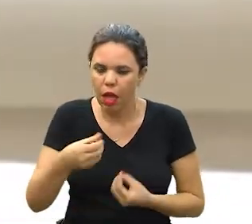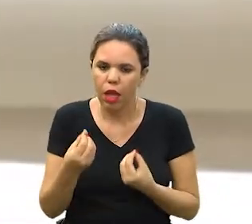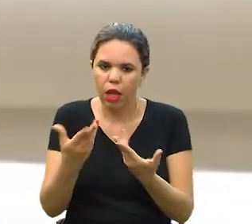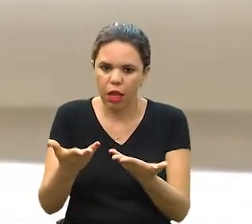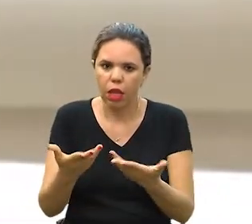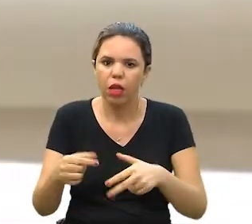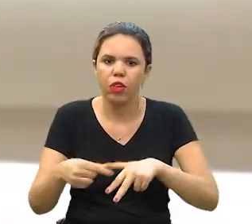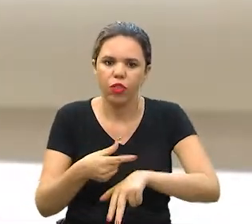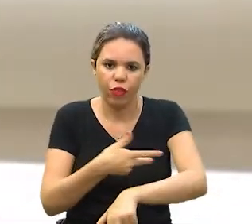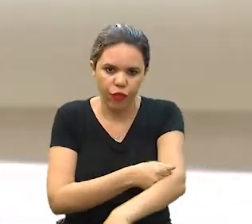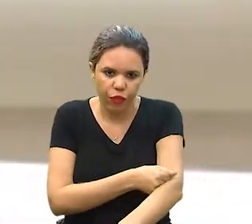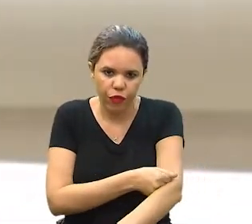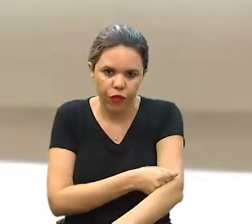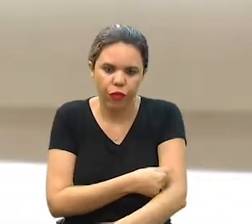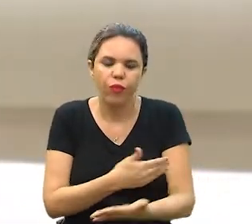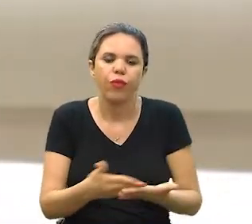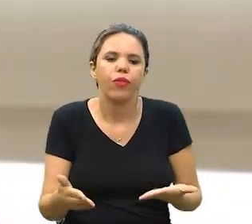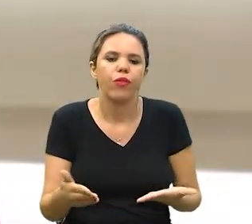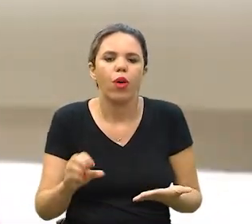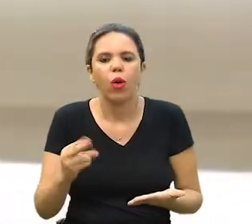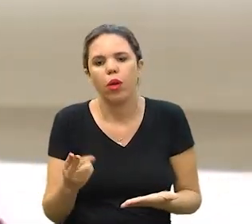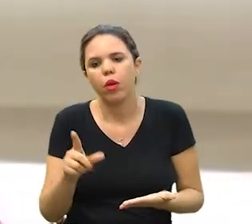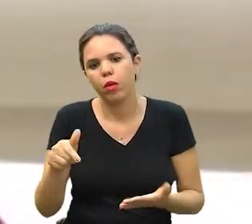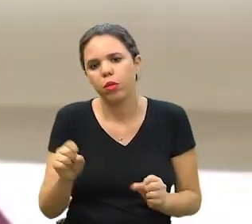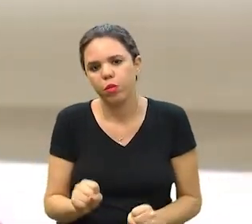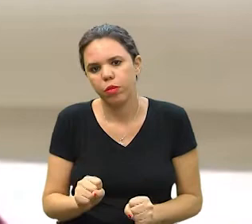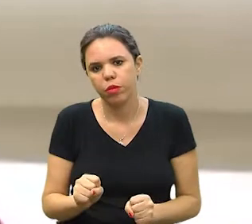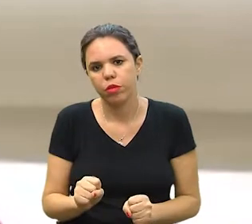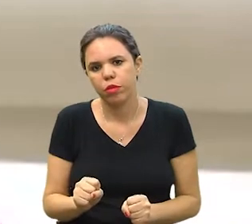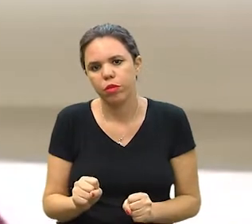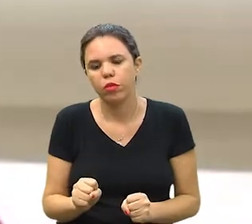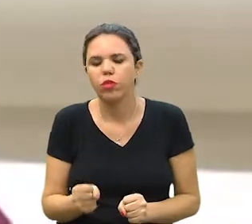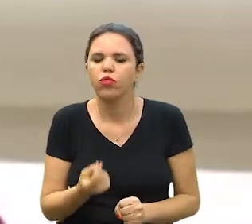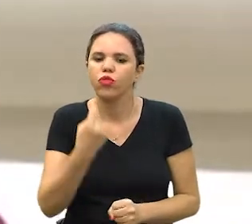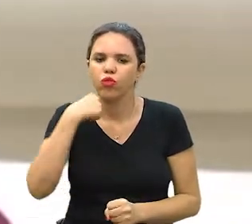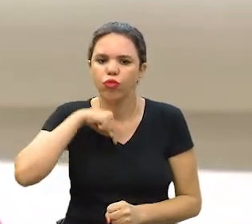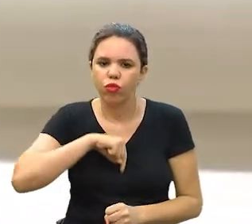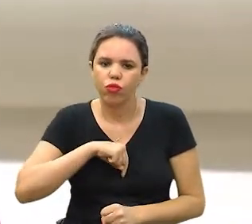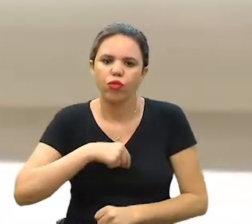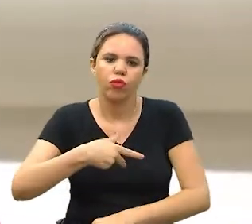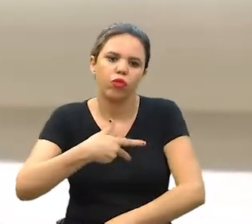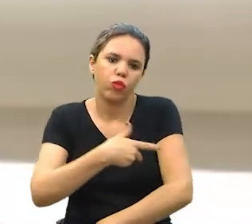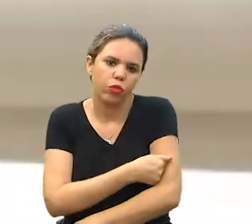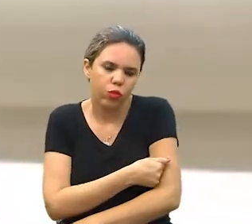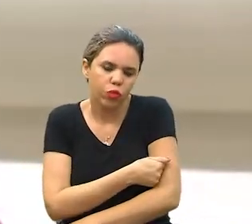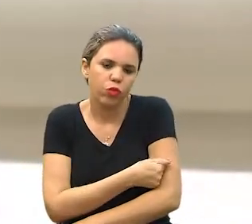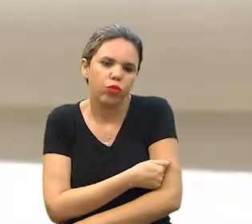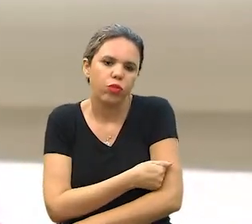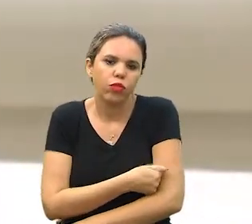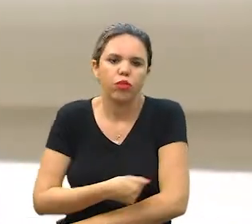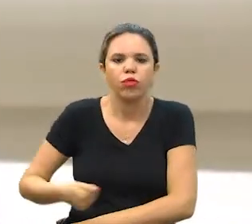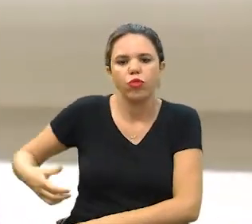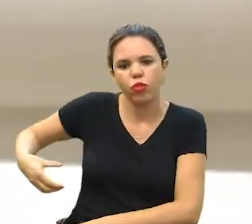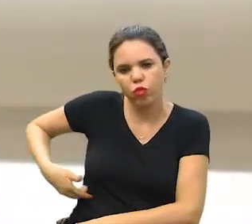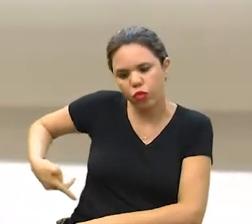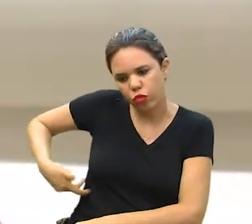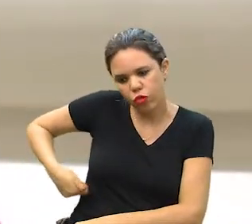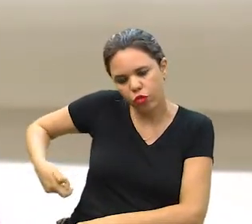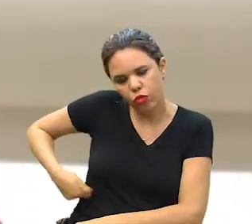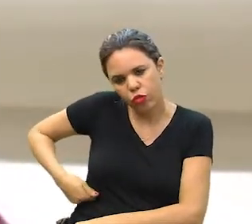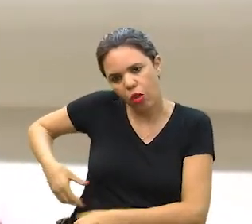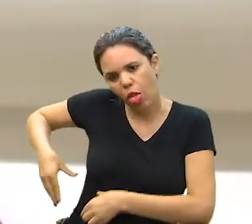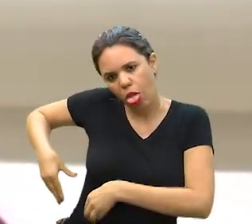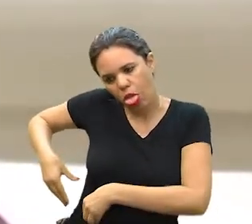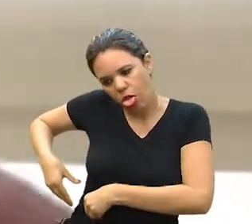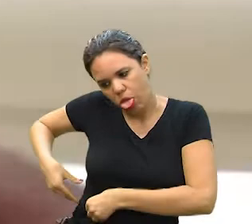são dados na veia no começo, ou pode ser dado subcutâneo, que são injeções na gordurinha do corpo,